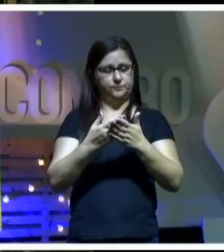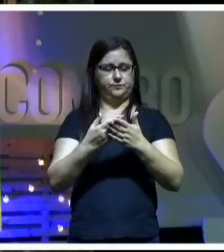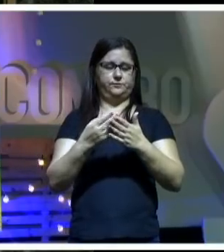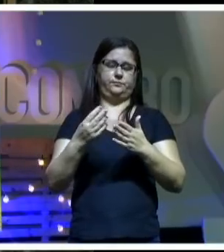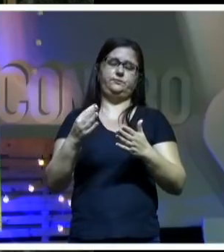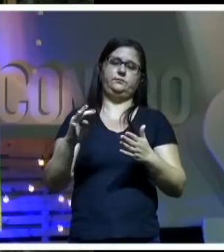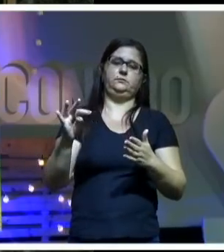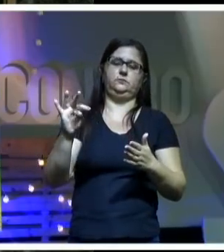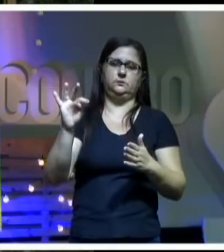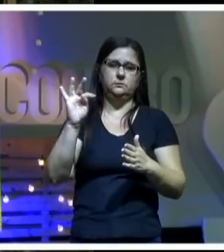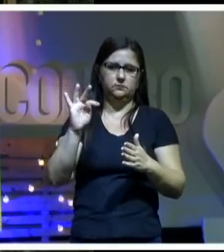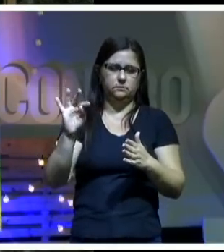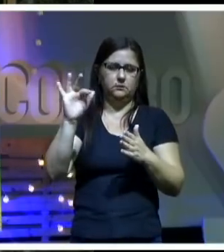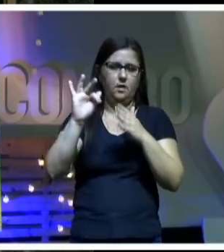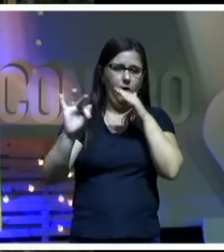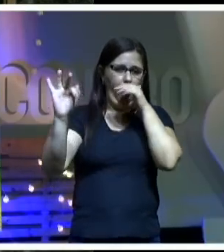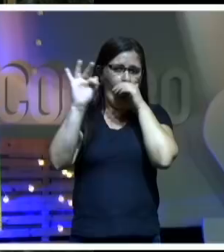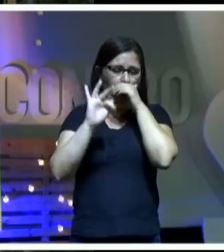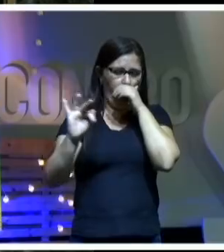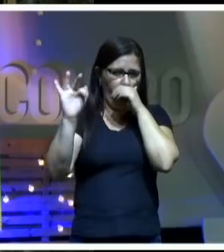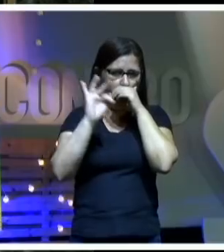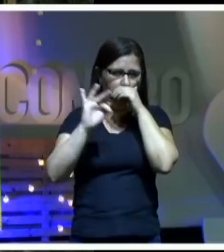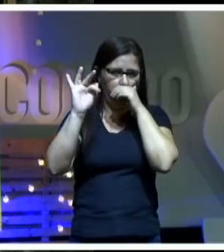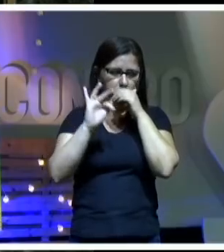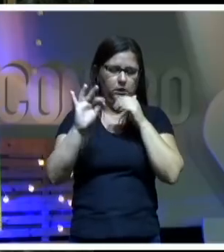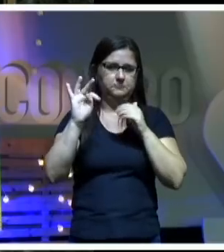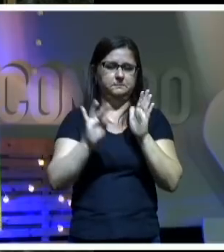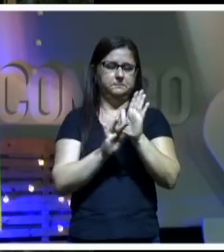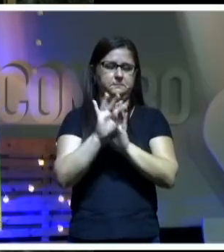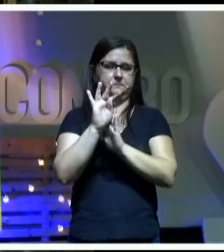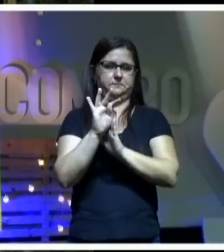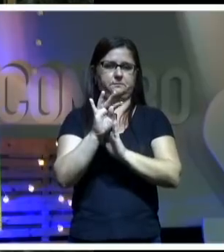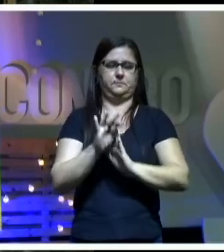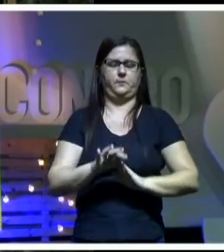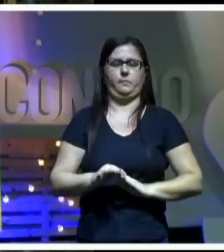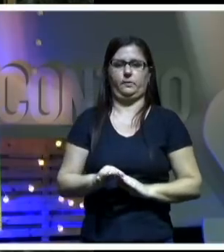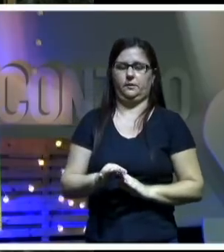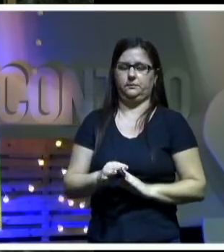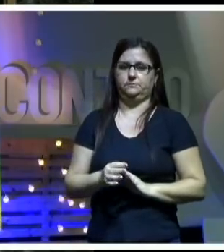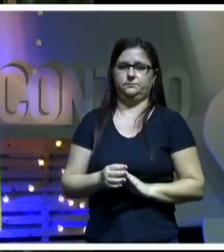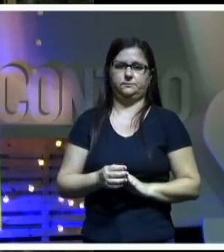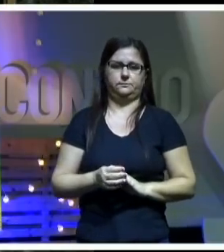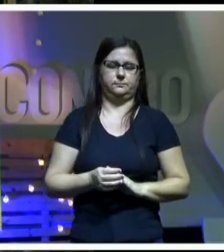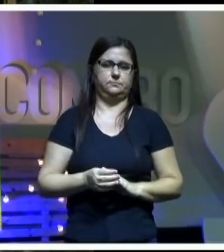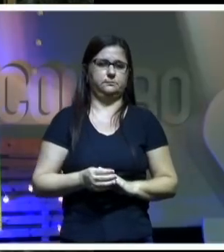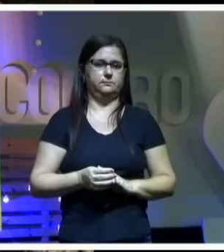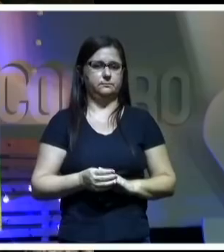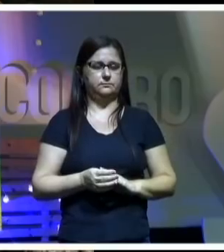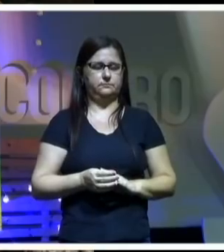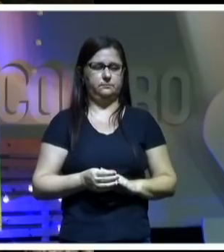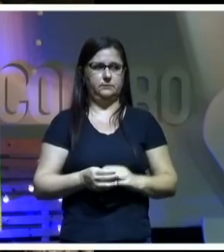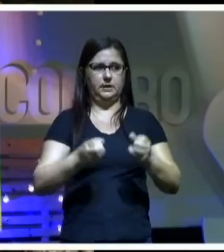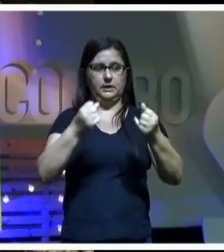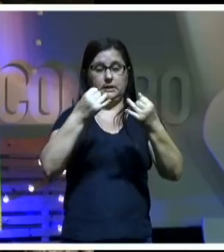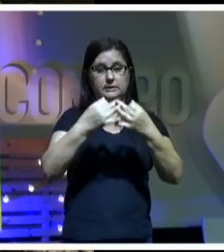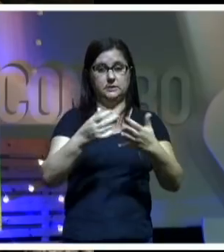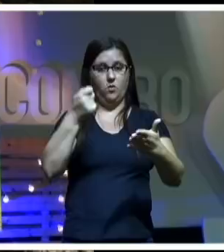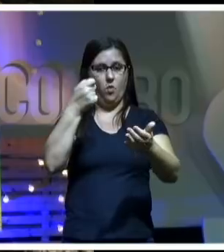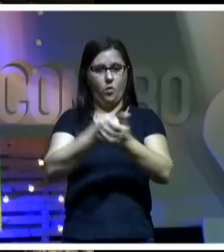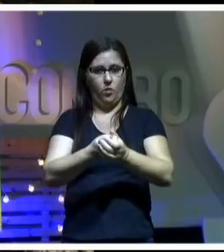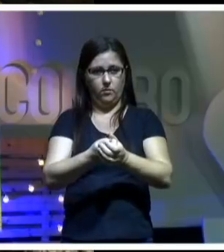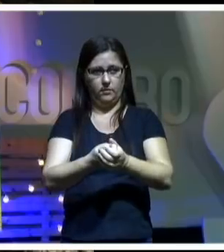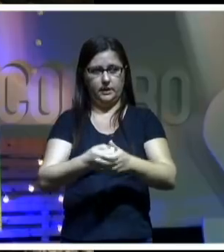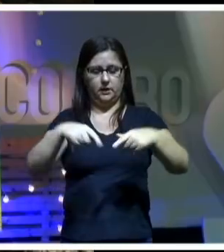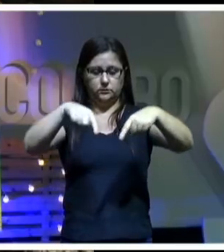mesma região na califórnia que é oeste mister theological seminary eles compraram uma área ao lado